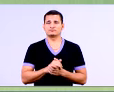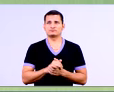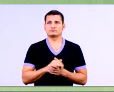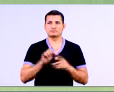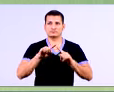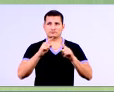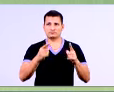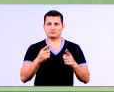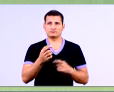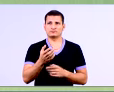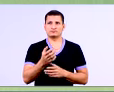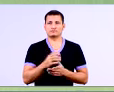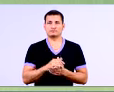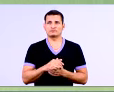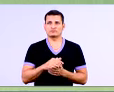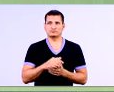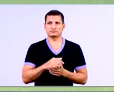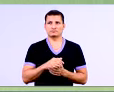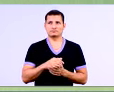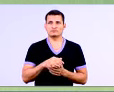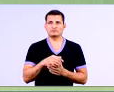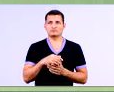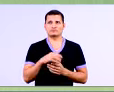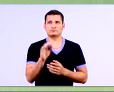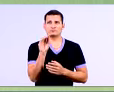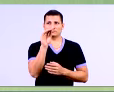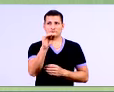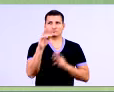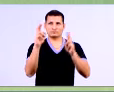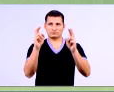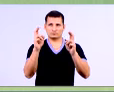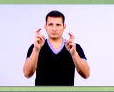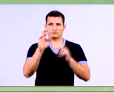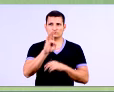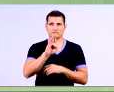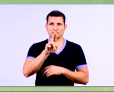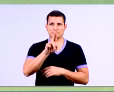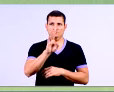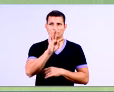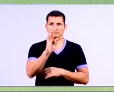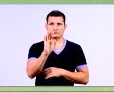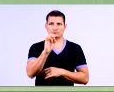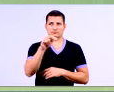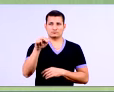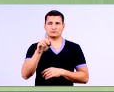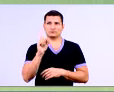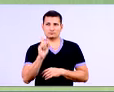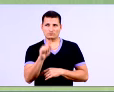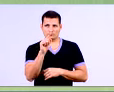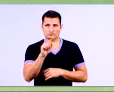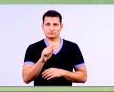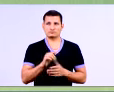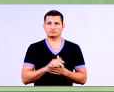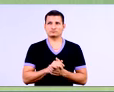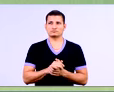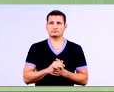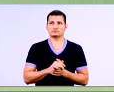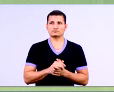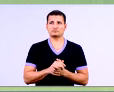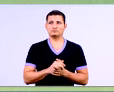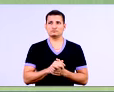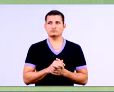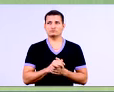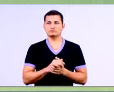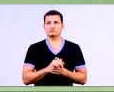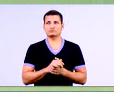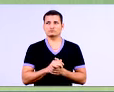eu optei pelo button para que vocês possam, quando fazer, clicar nele. E eu vinculei ele a um